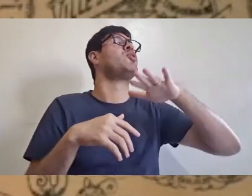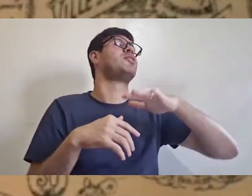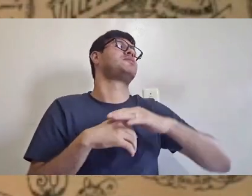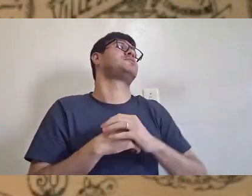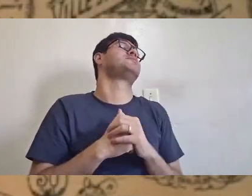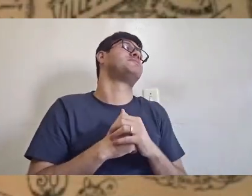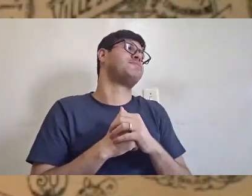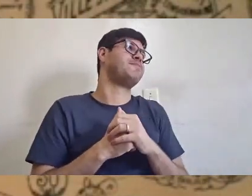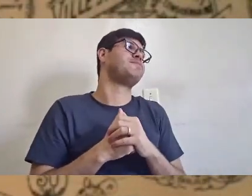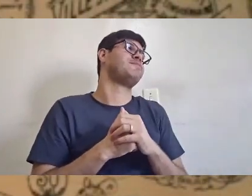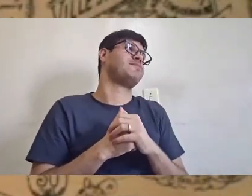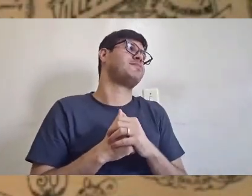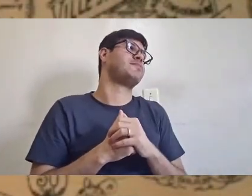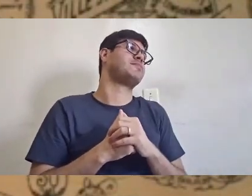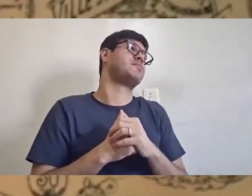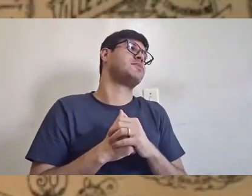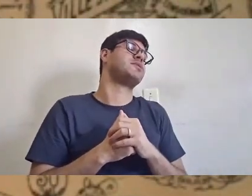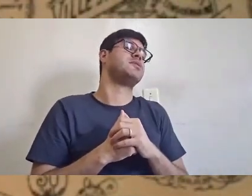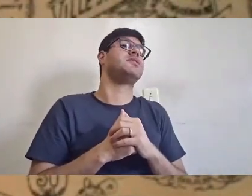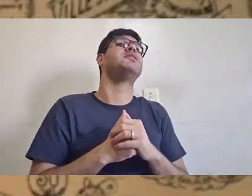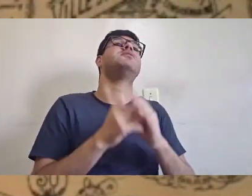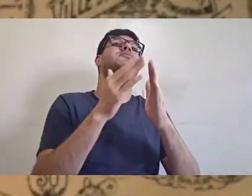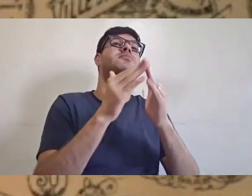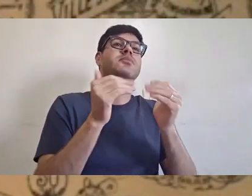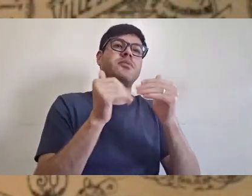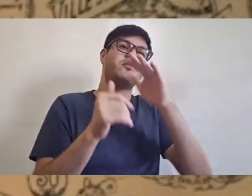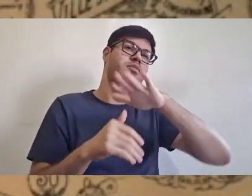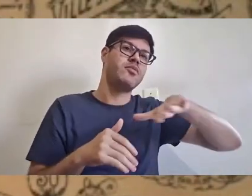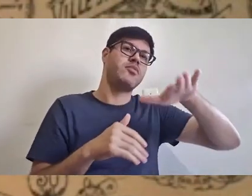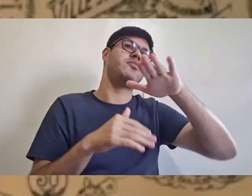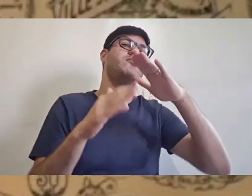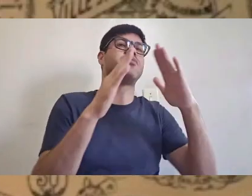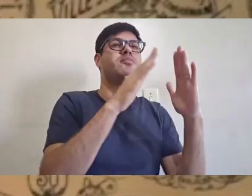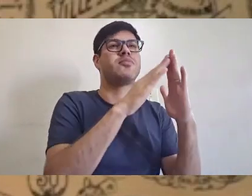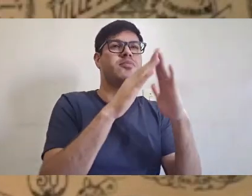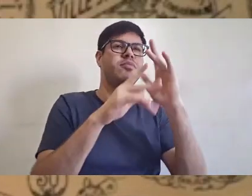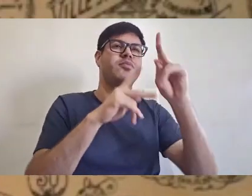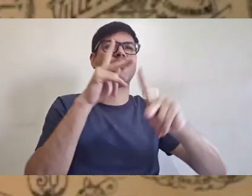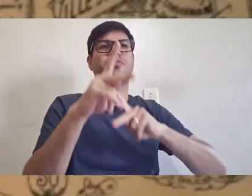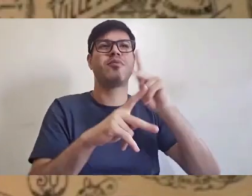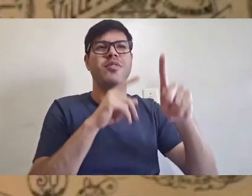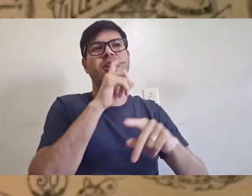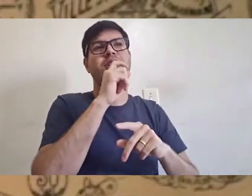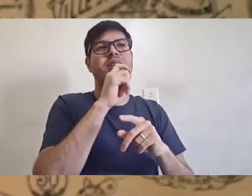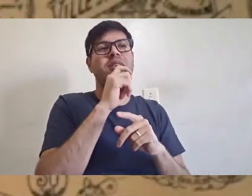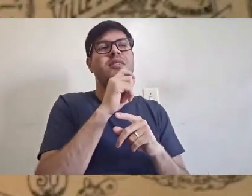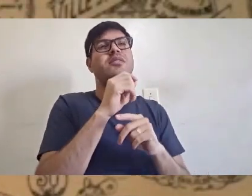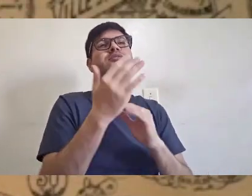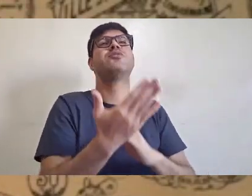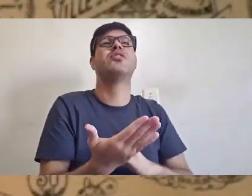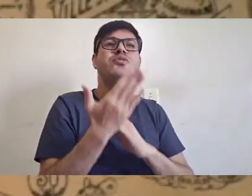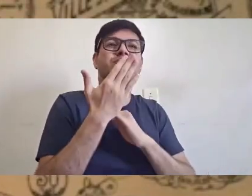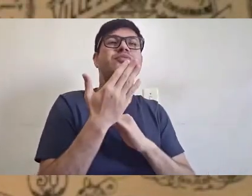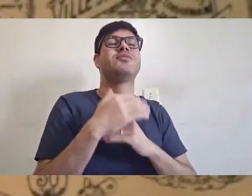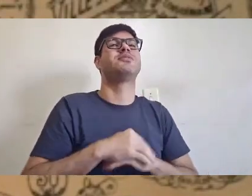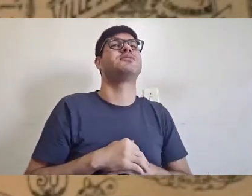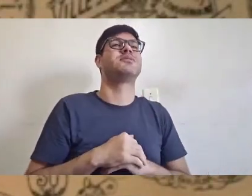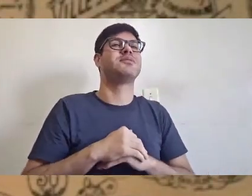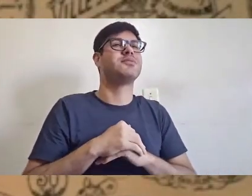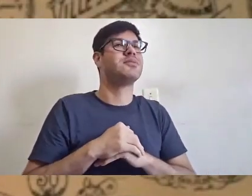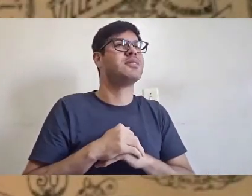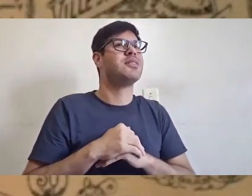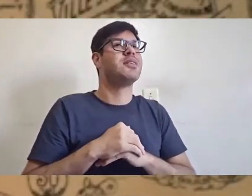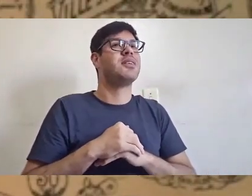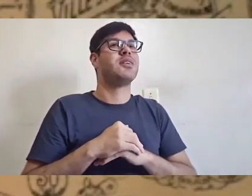segmentos, em todos os nossos atos. Então, é isso que eu peço à população de Araras, que a população também colabore, que